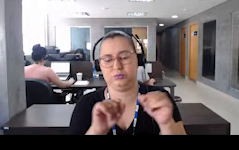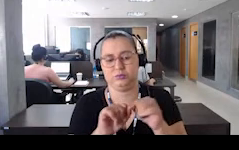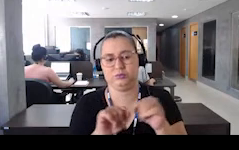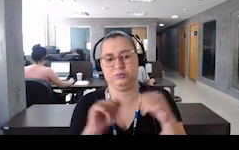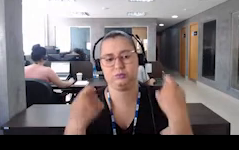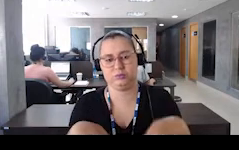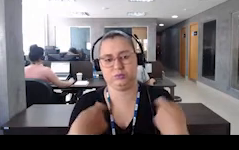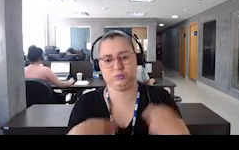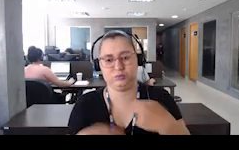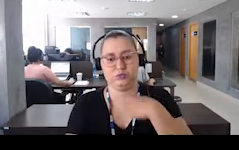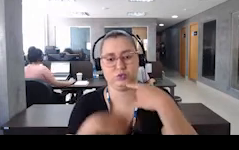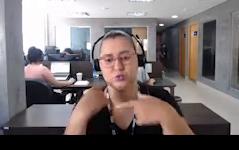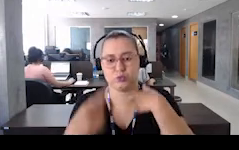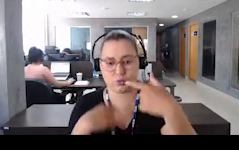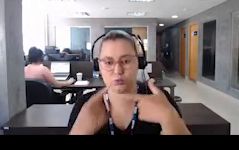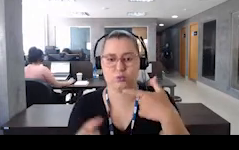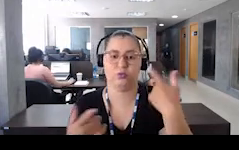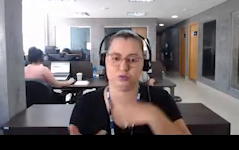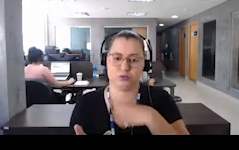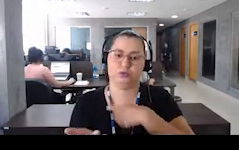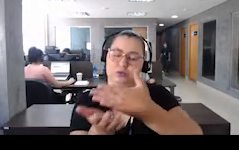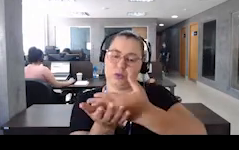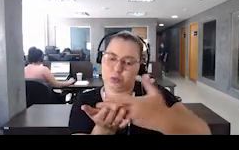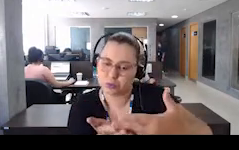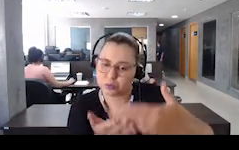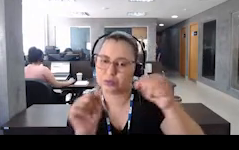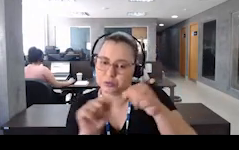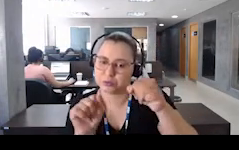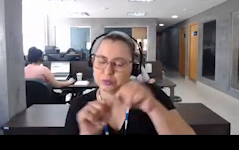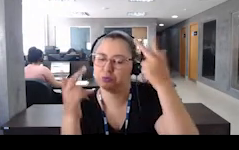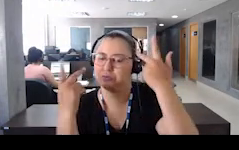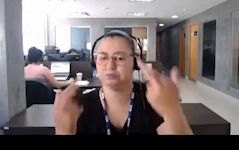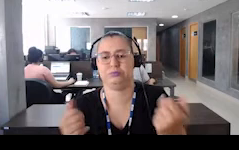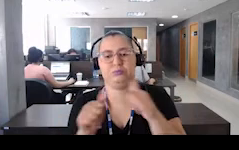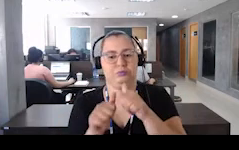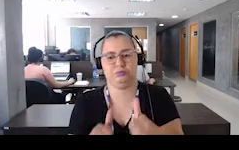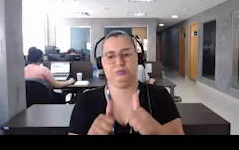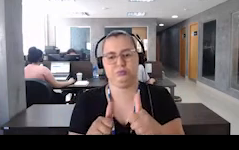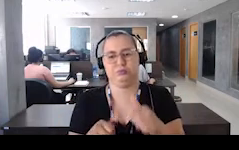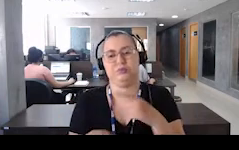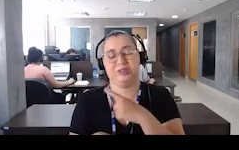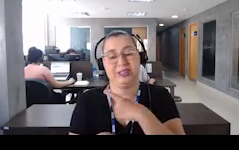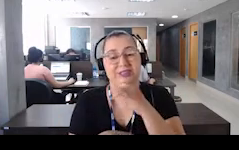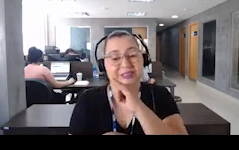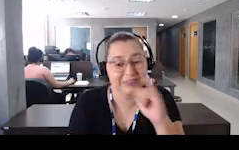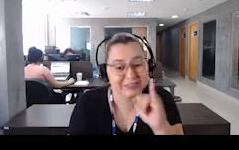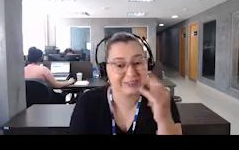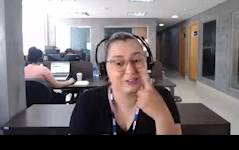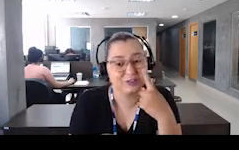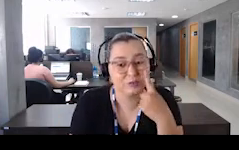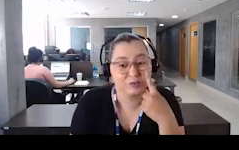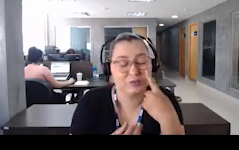as atividades, né? As dúvidas vão aparecer quando vocês começarem a fazer. Então, se a gente